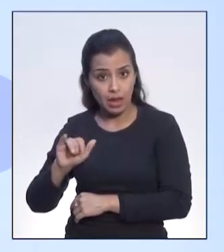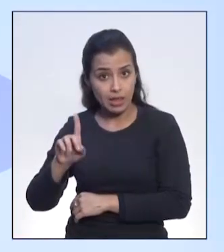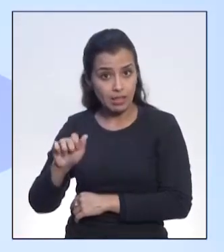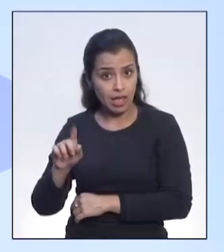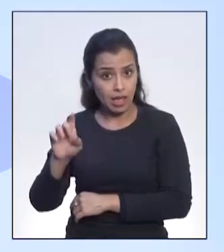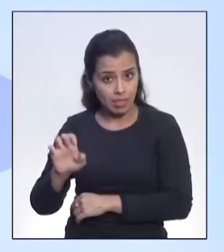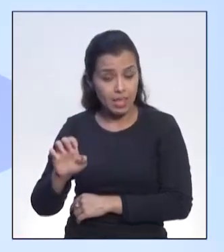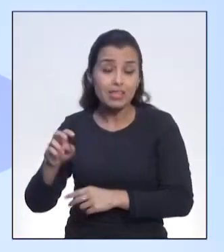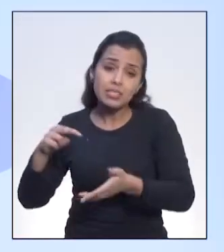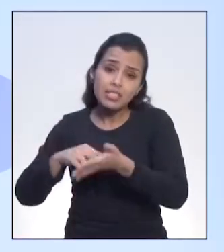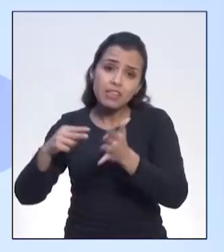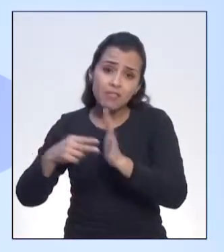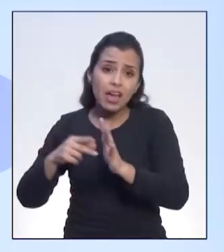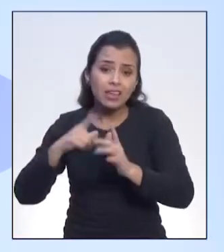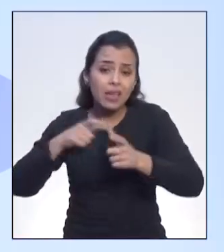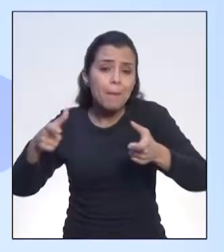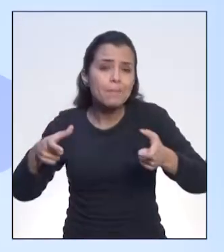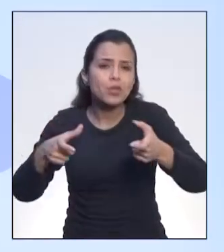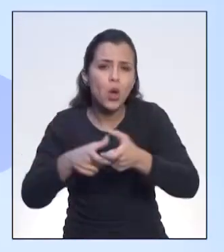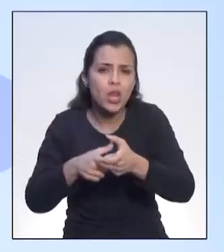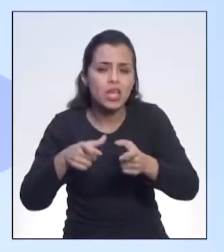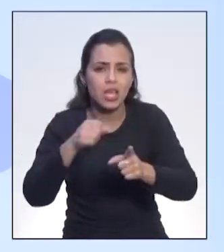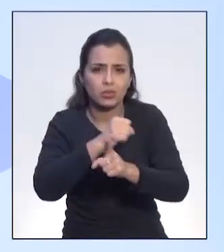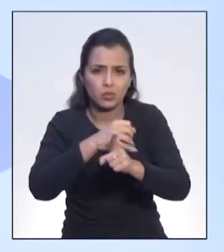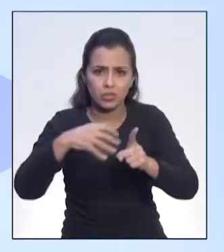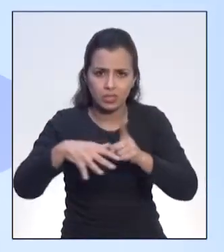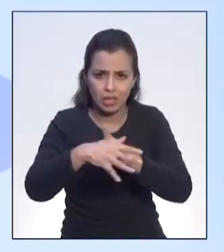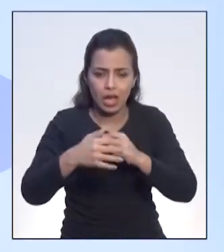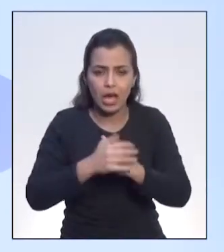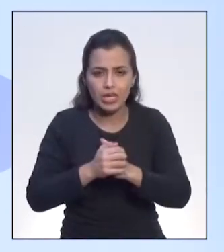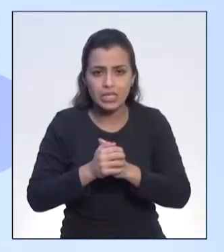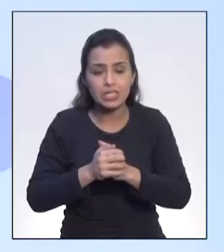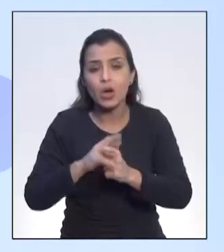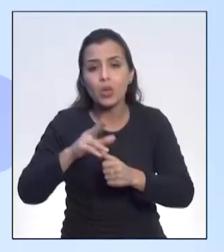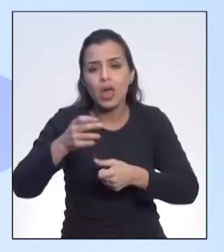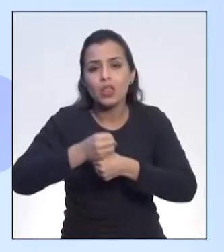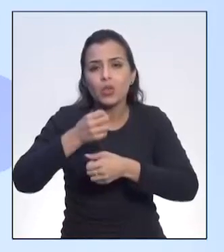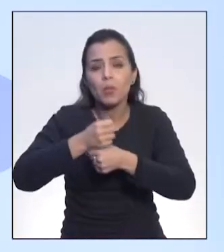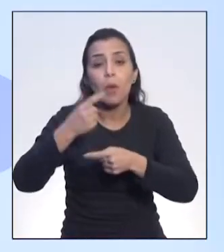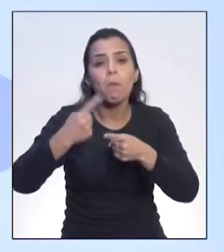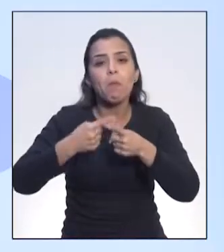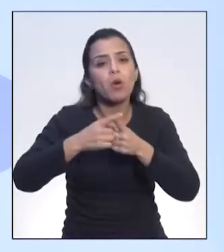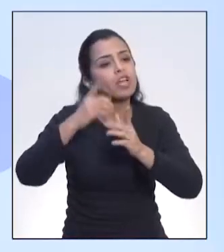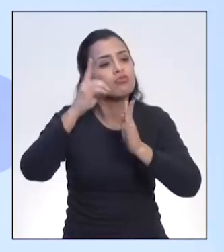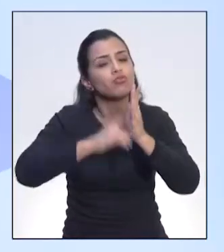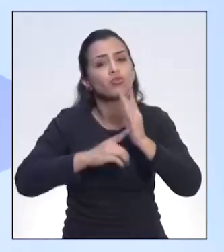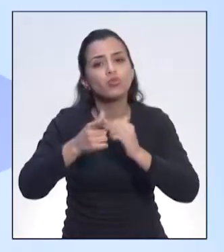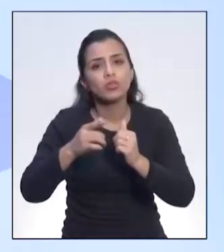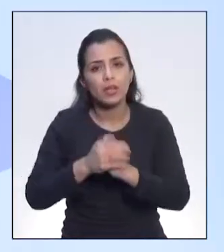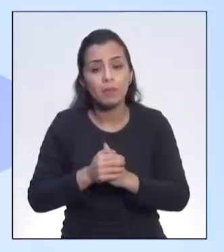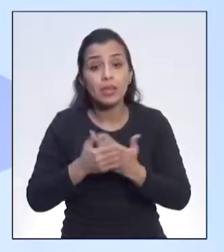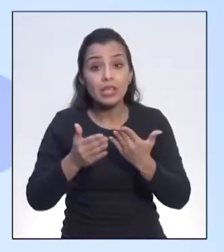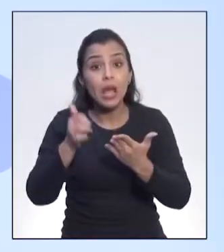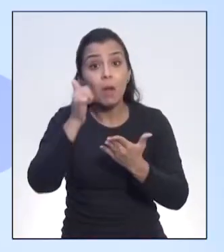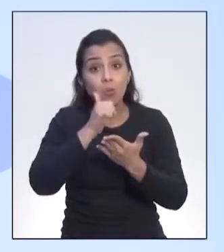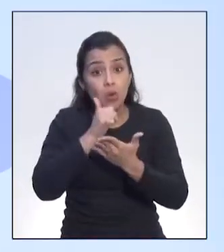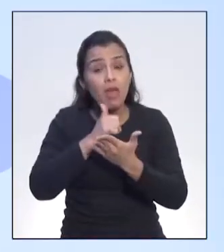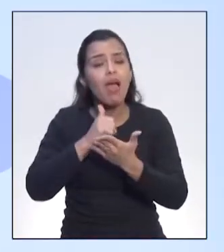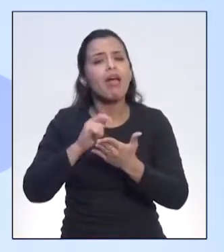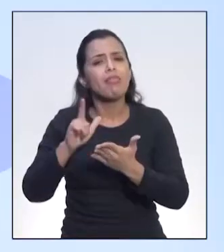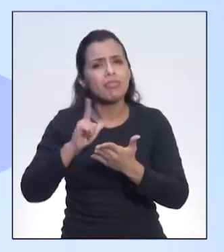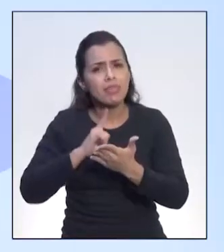são minorias numéricas, elas são minorias porque não têm os seus direitos garantidos. Então, as mulheres ainda sofrem